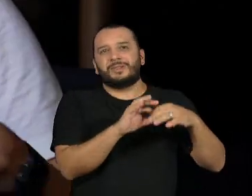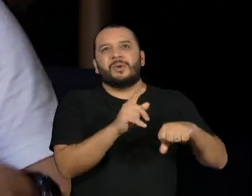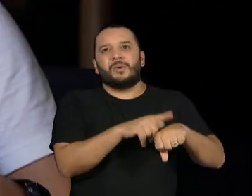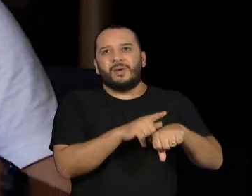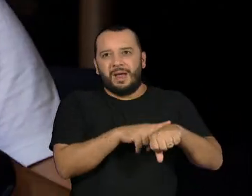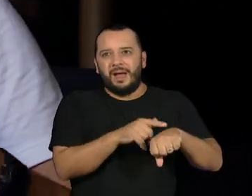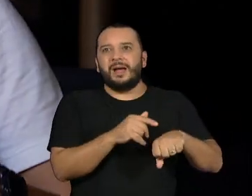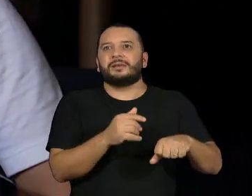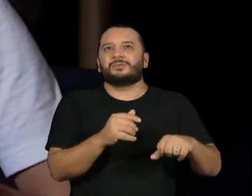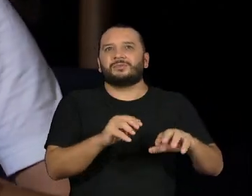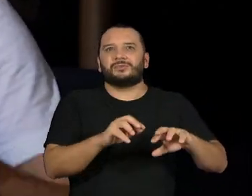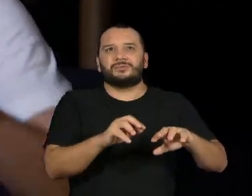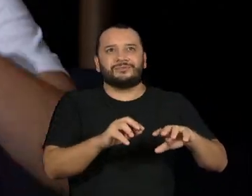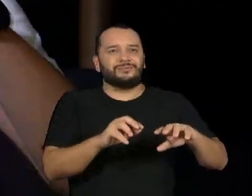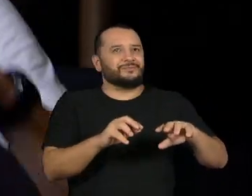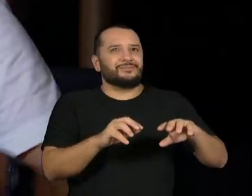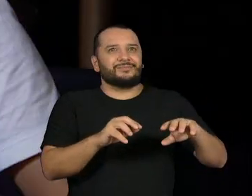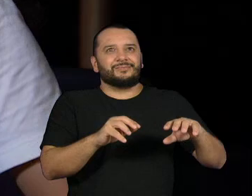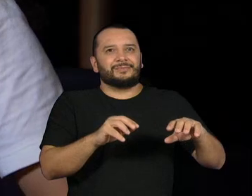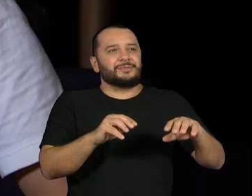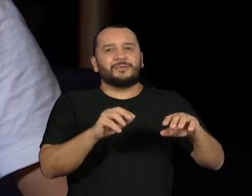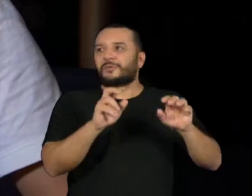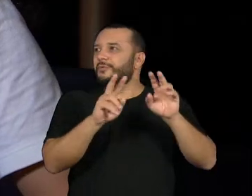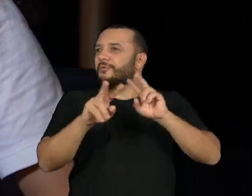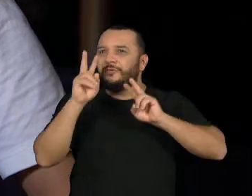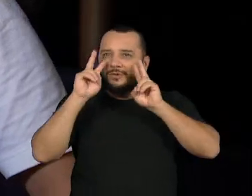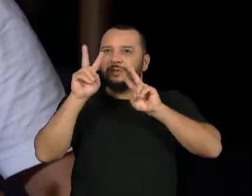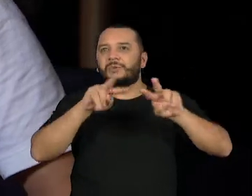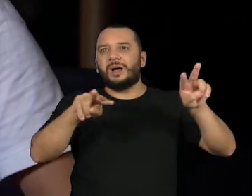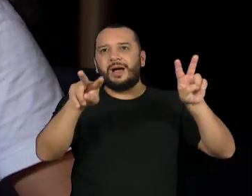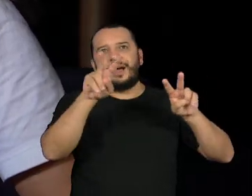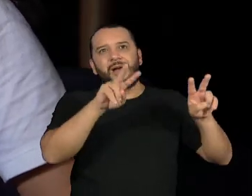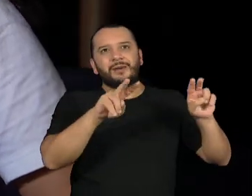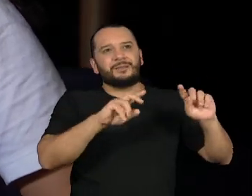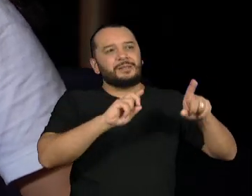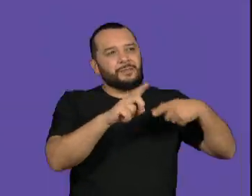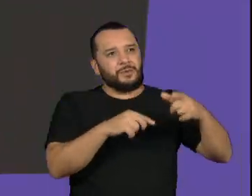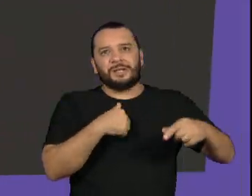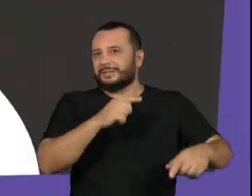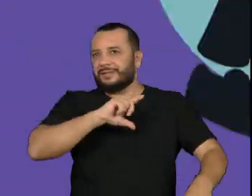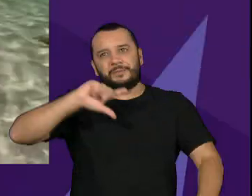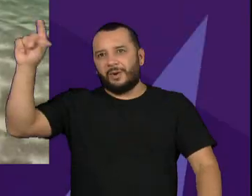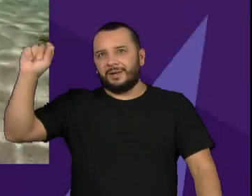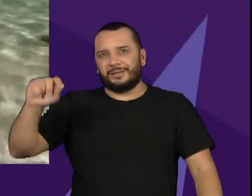com a paisagem, e já era hora de ir embora de novo.